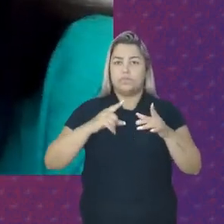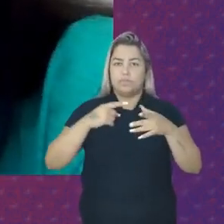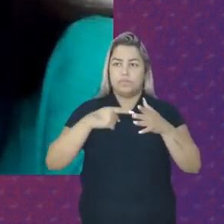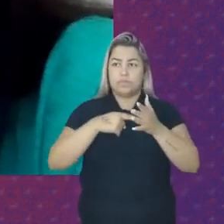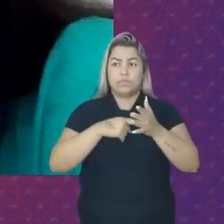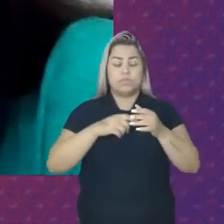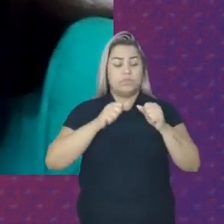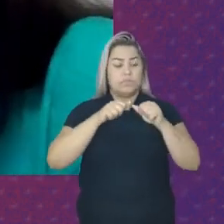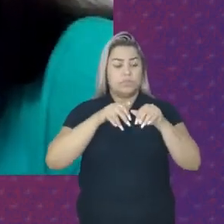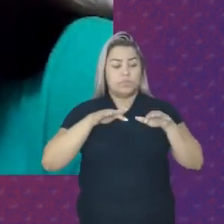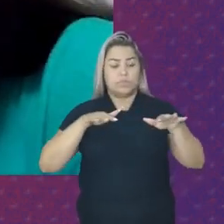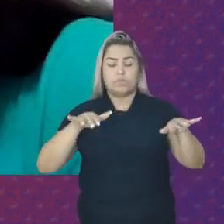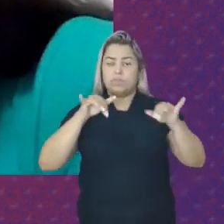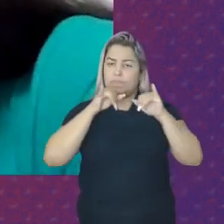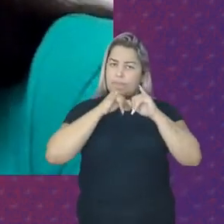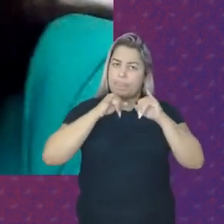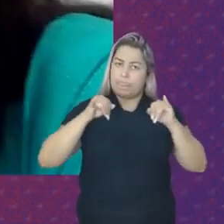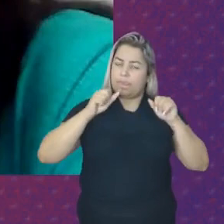dissemina informações